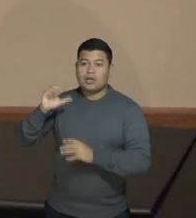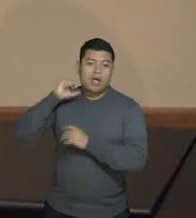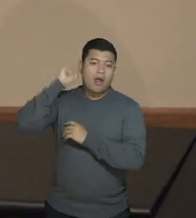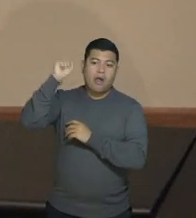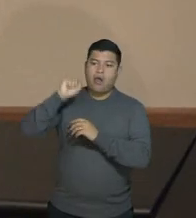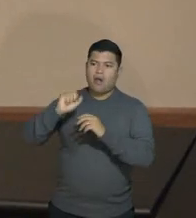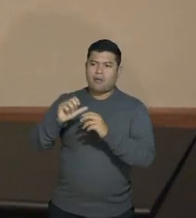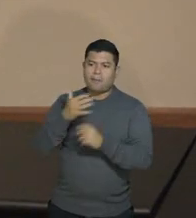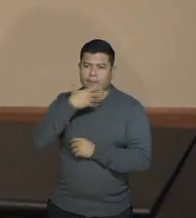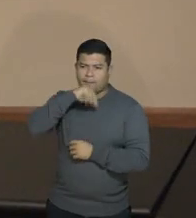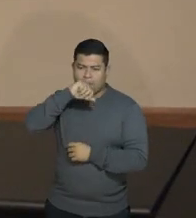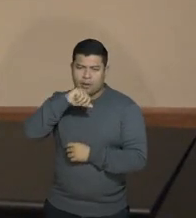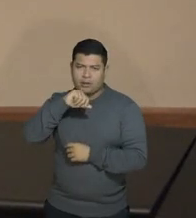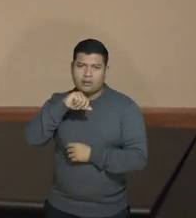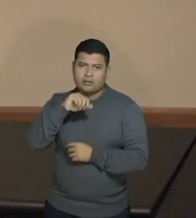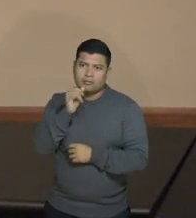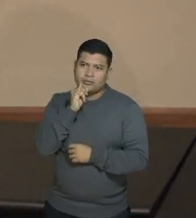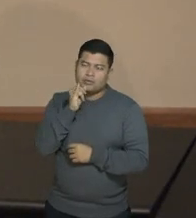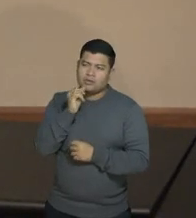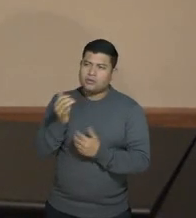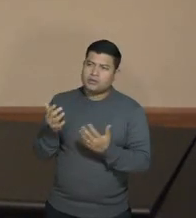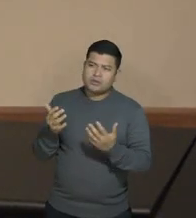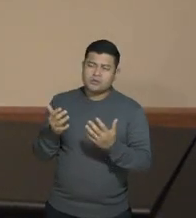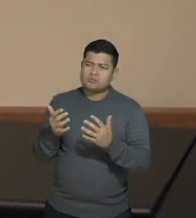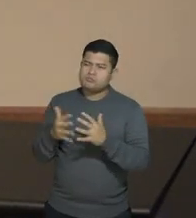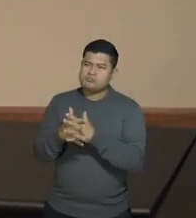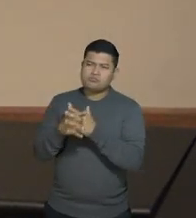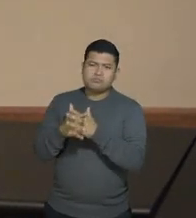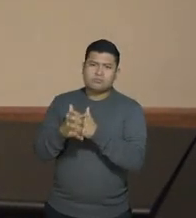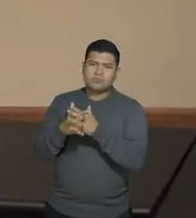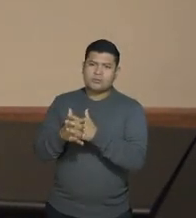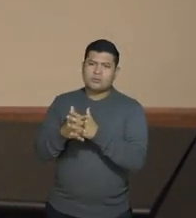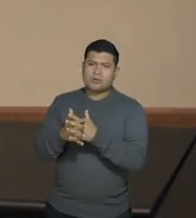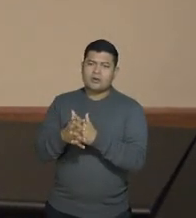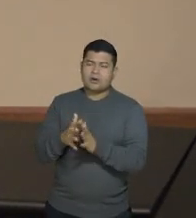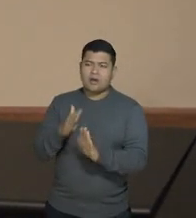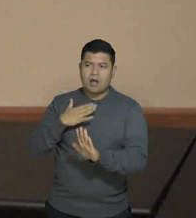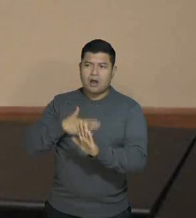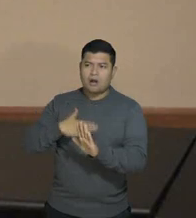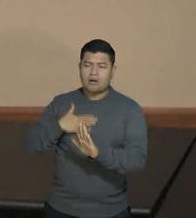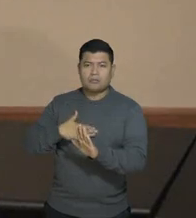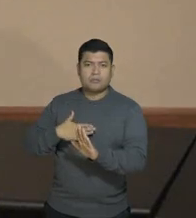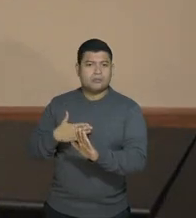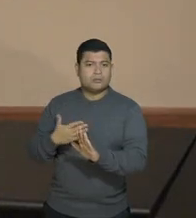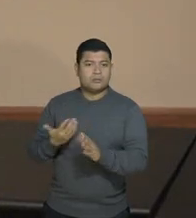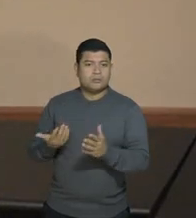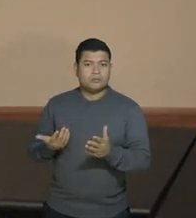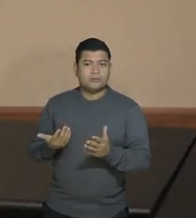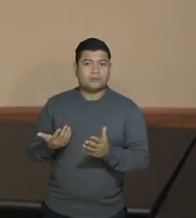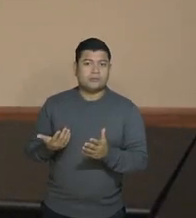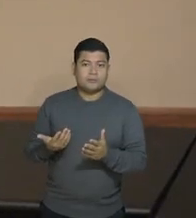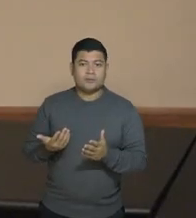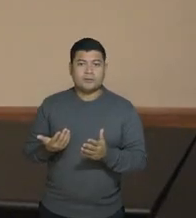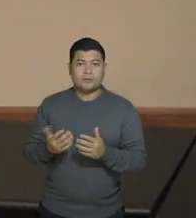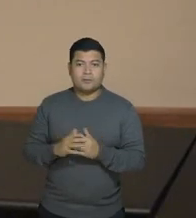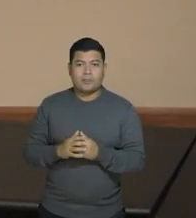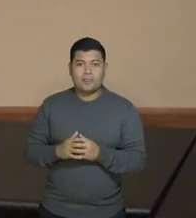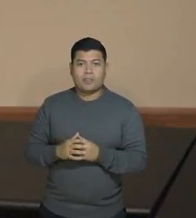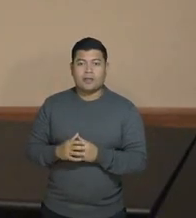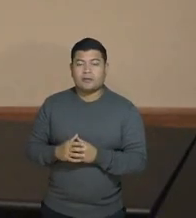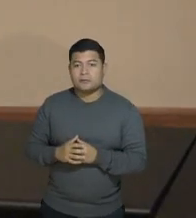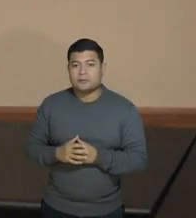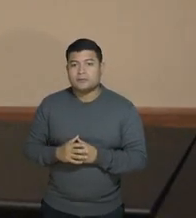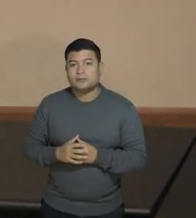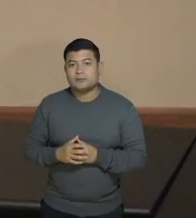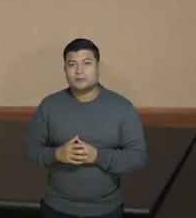associação auditivo-linguística, por exemplo, vai achar que tem que correr para tirar o pai da forca mesmo. Ele não pega o segundo sentido.